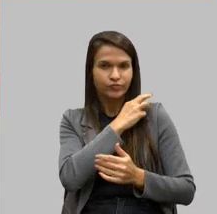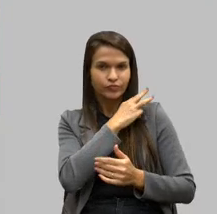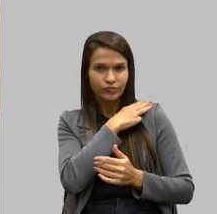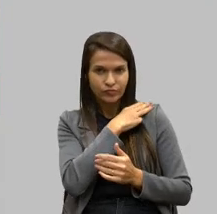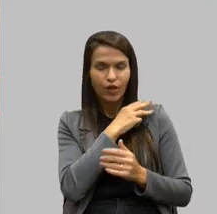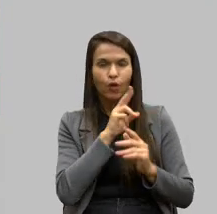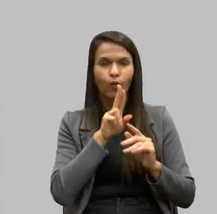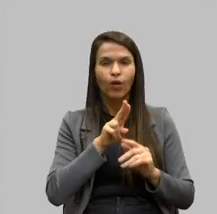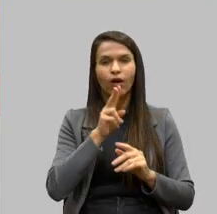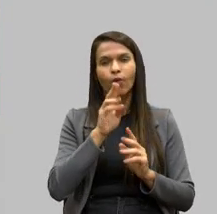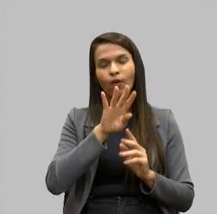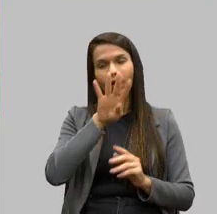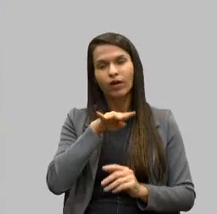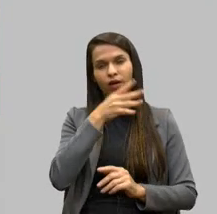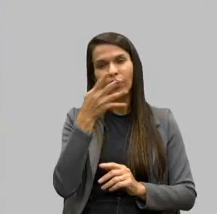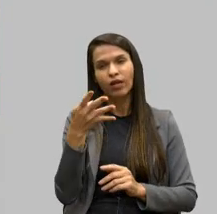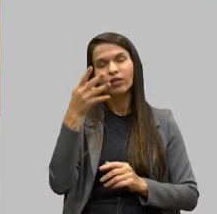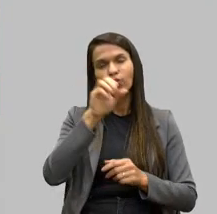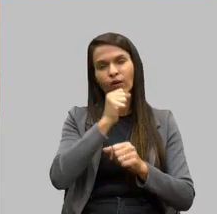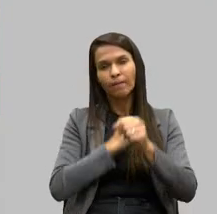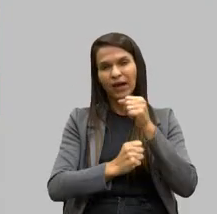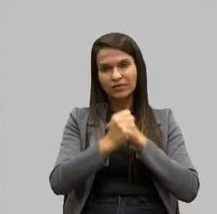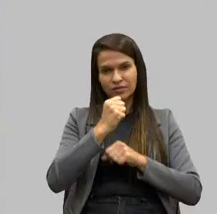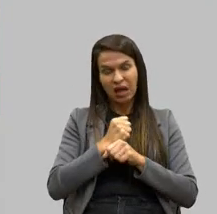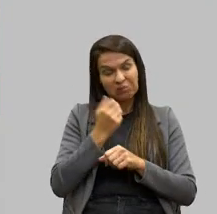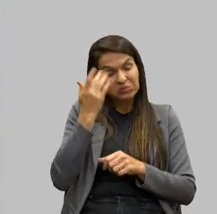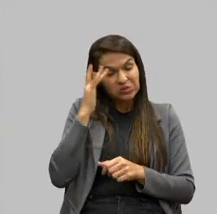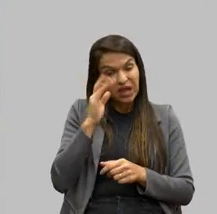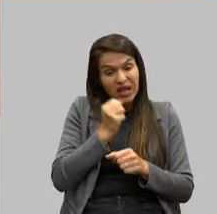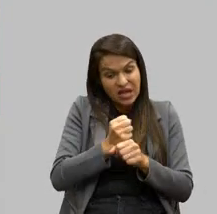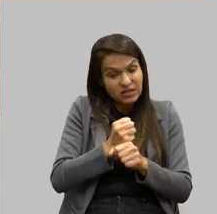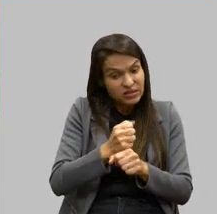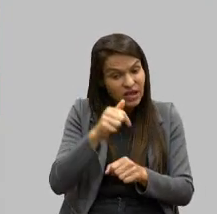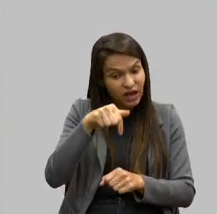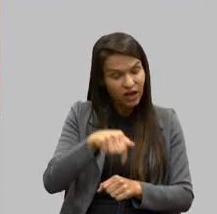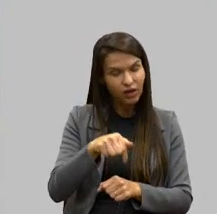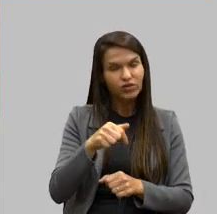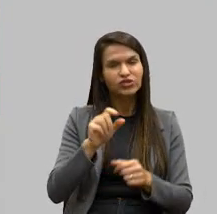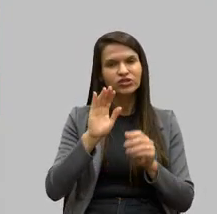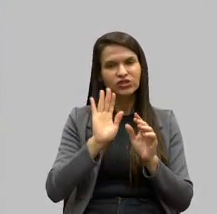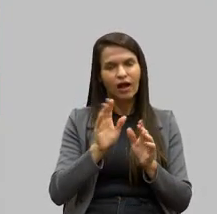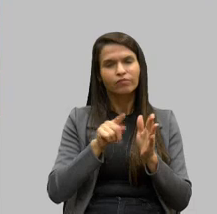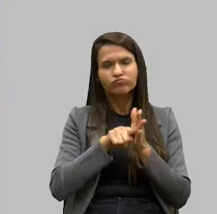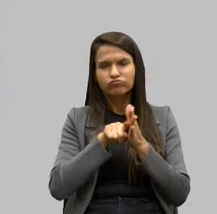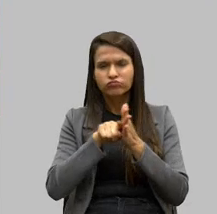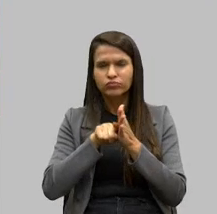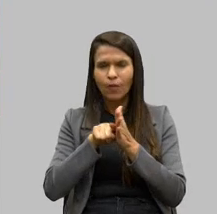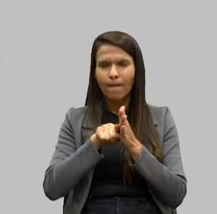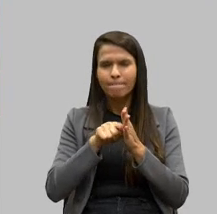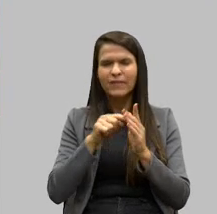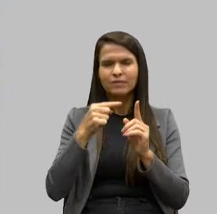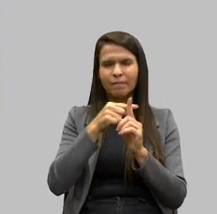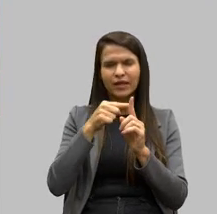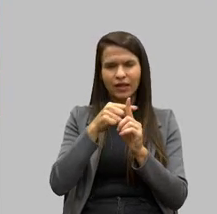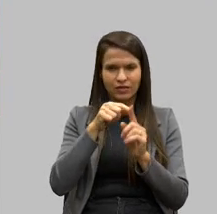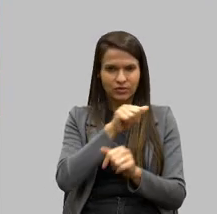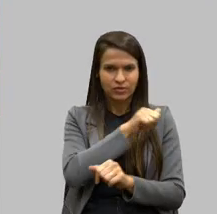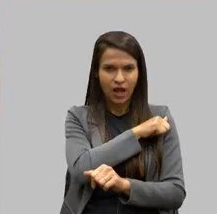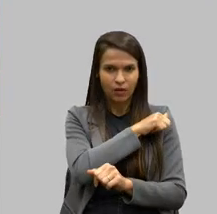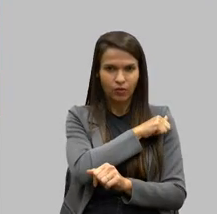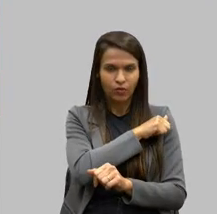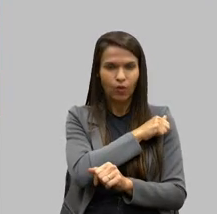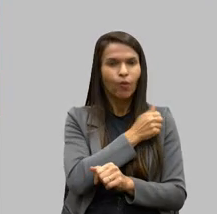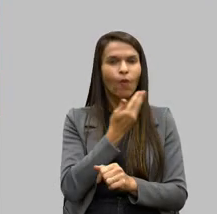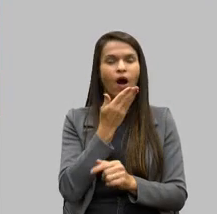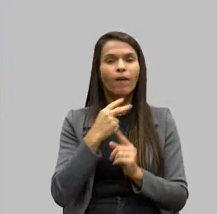a tabela do ano passado. Eu não sei como é que está desse ano. Então, gente atendeu, fizemos simulados para mais ou menos metade dos meninos. Qual é a